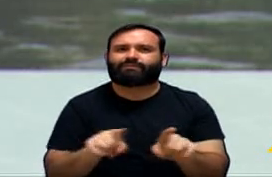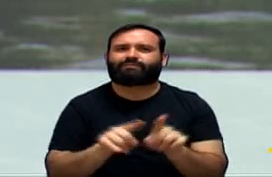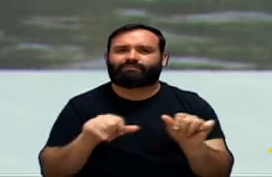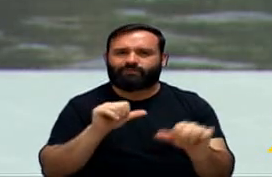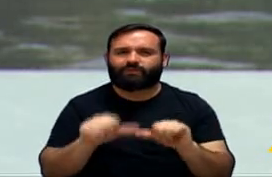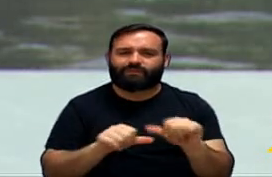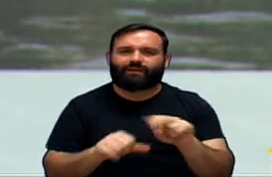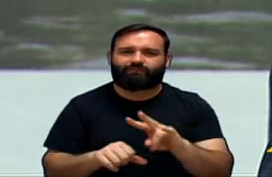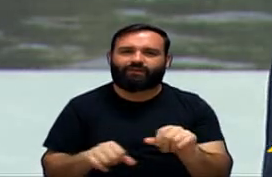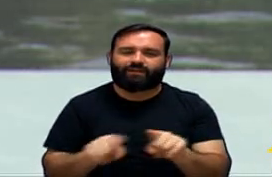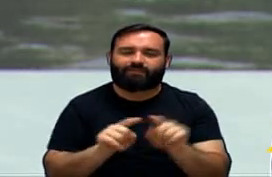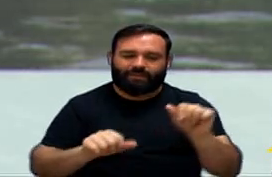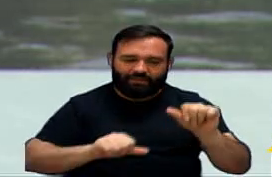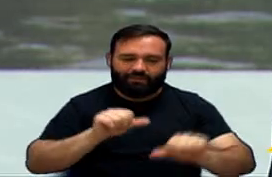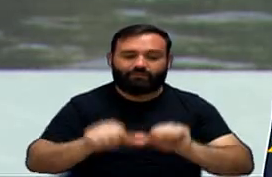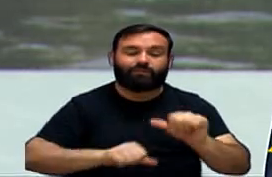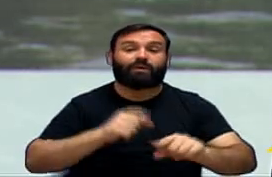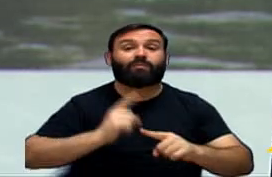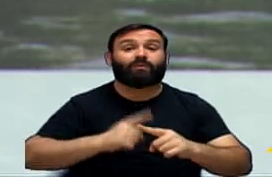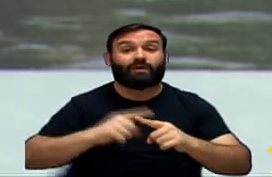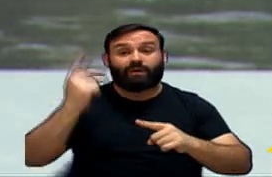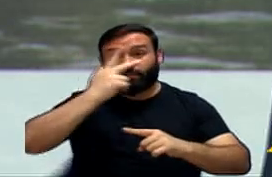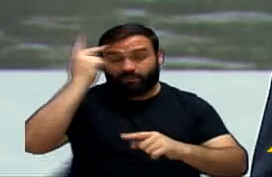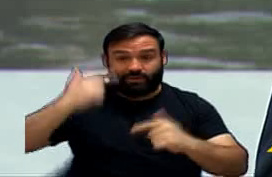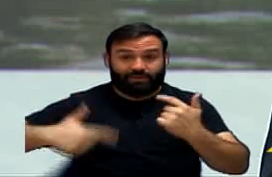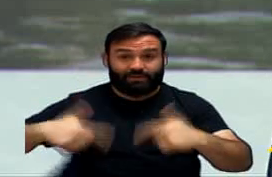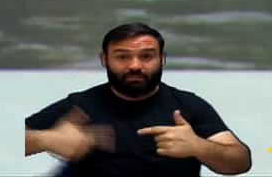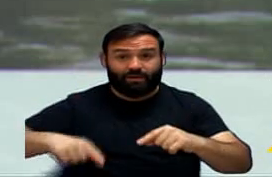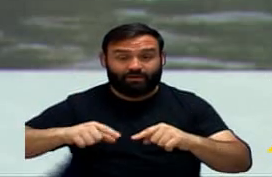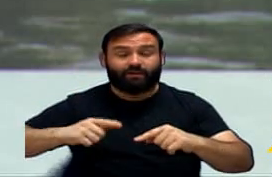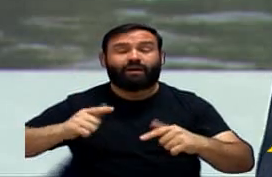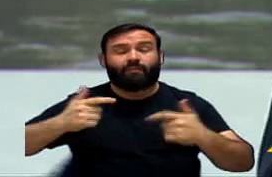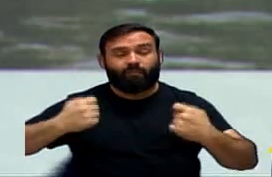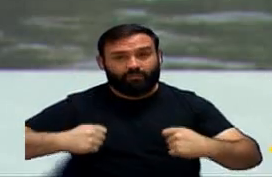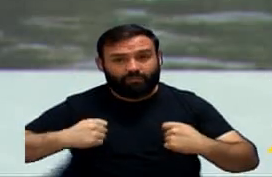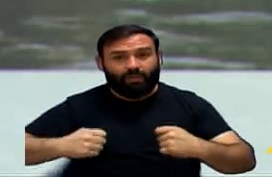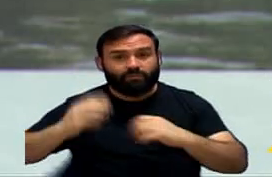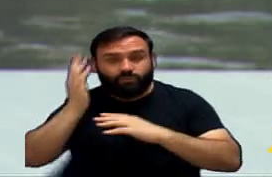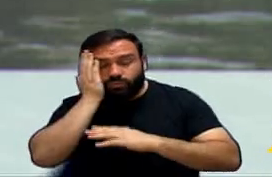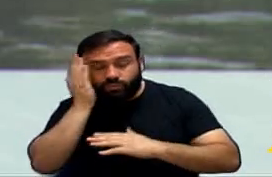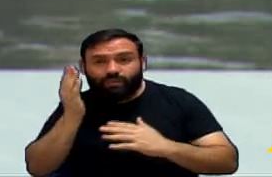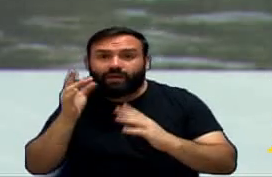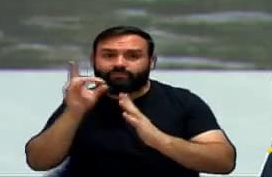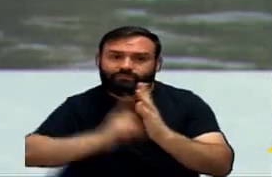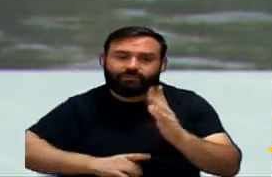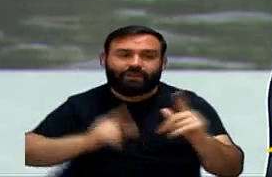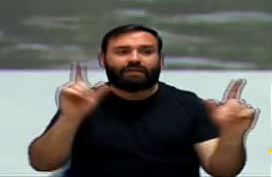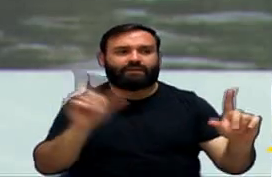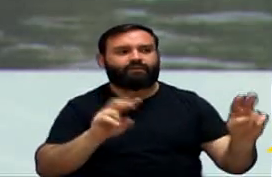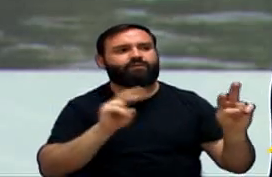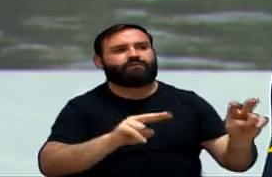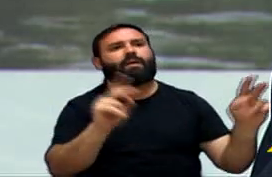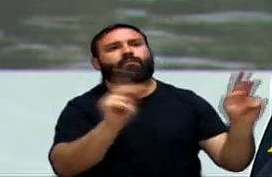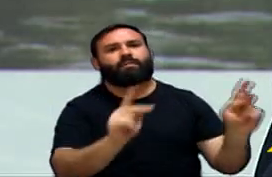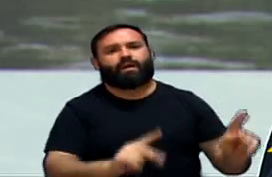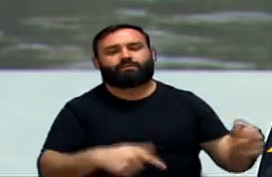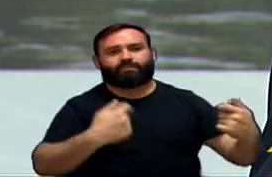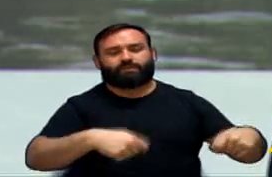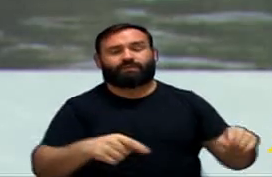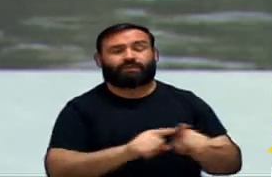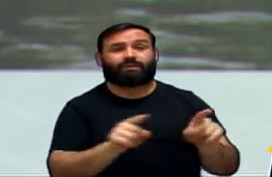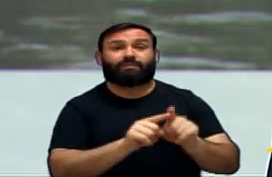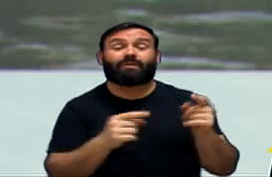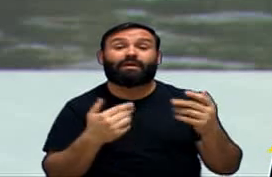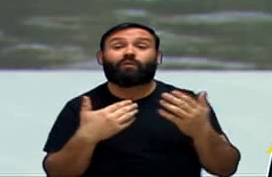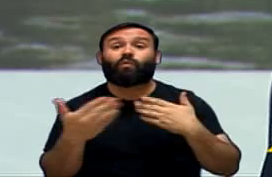mudar e vamos transformar porque a pessoa que trabalha ela tem o direito de dormir de descansar de assistir sua TV em paz e e